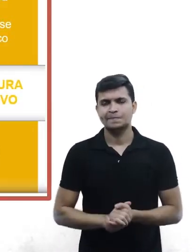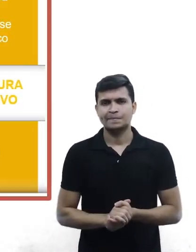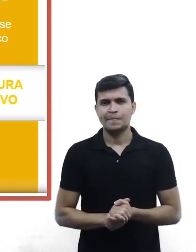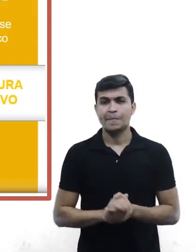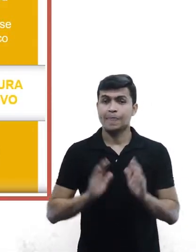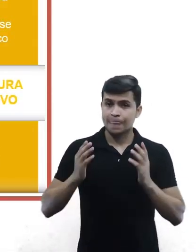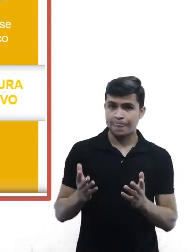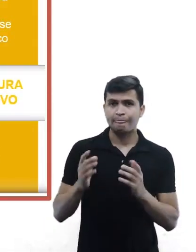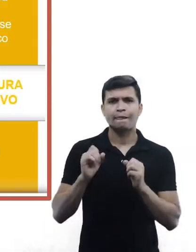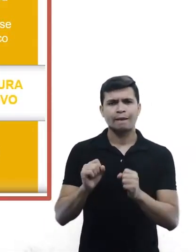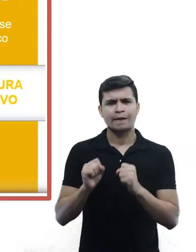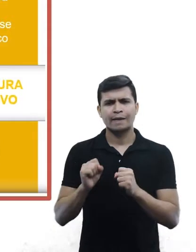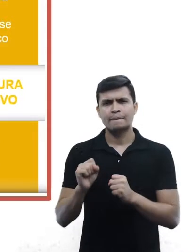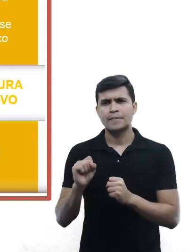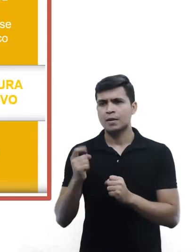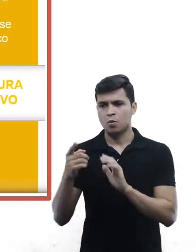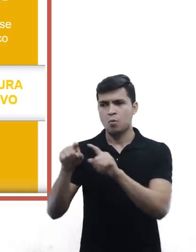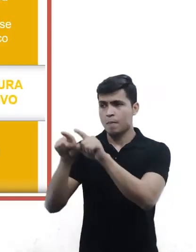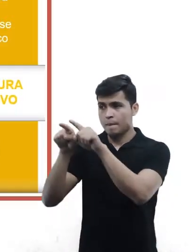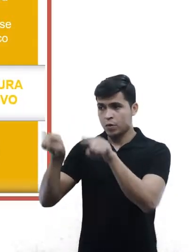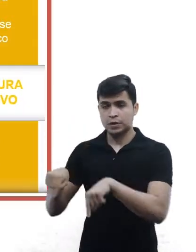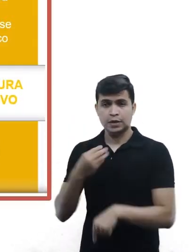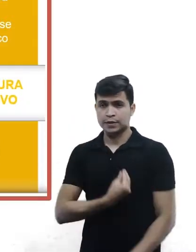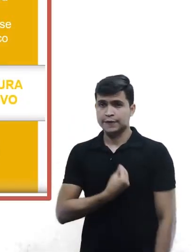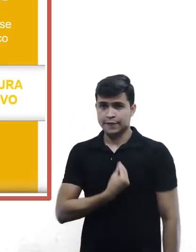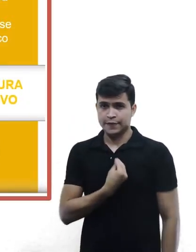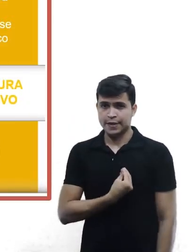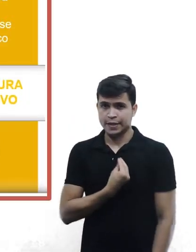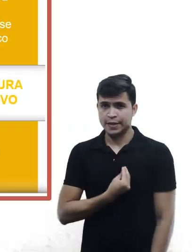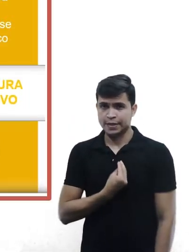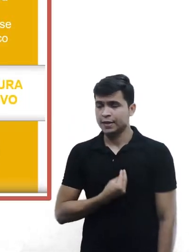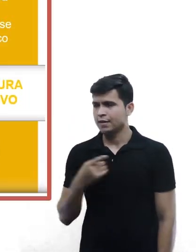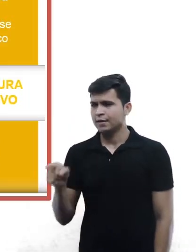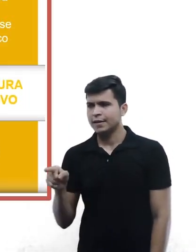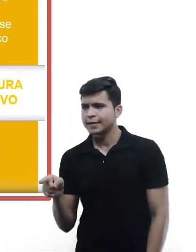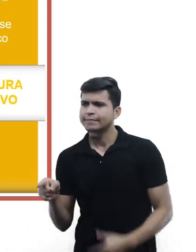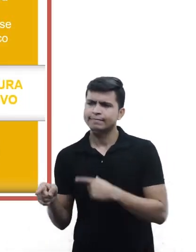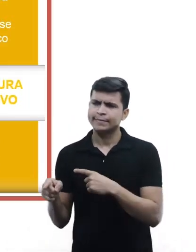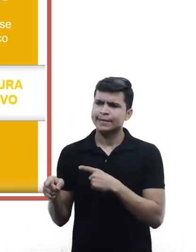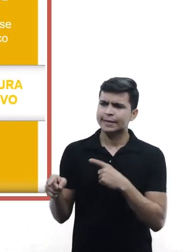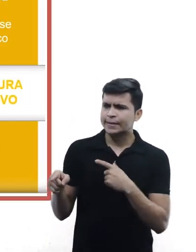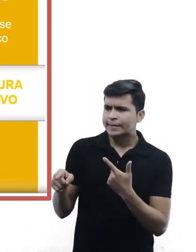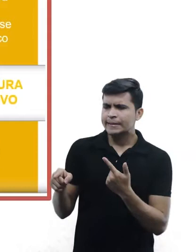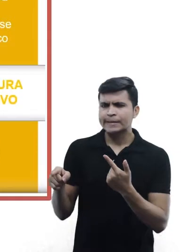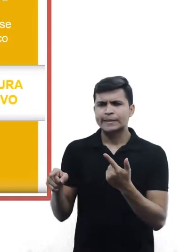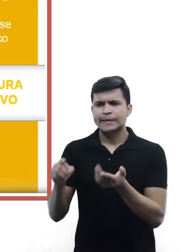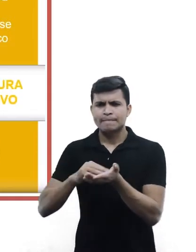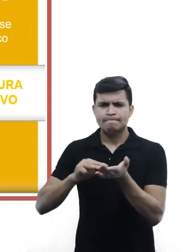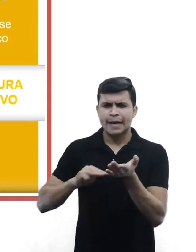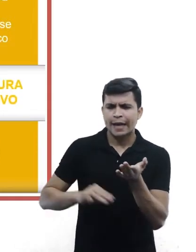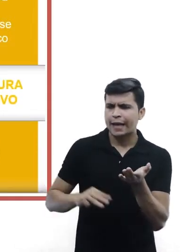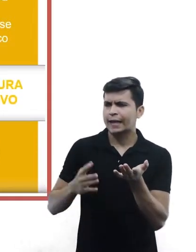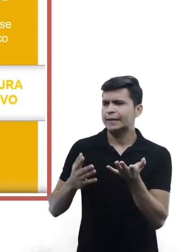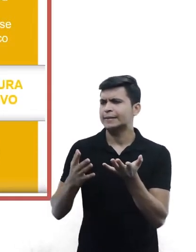exemplo. Assim, pode ser que em um determinado projeto de vida encontre-se elencados objetivos ou